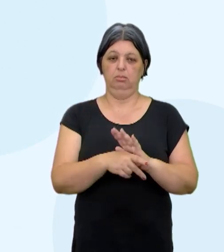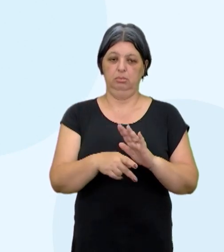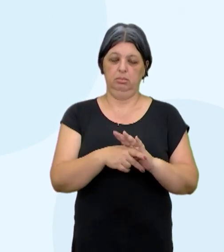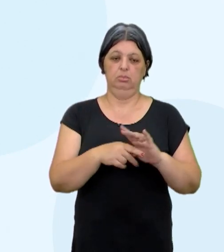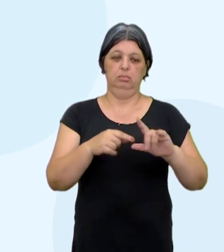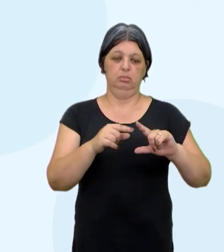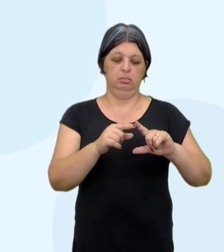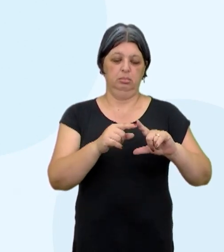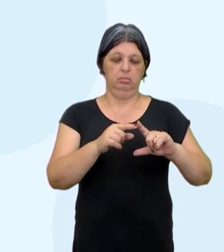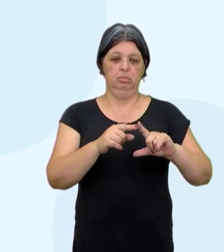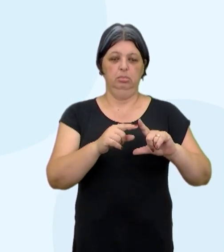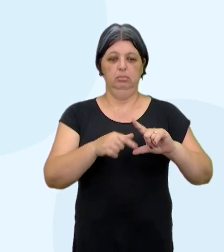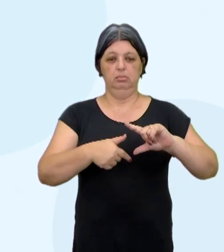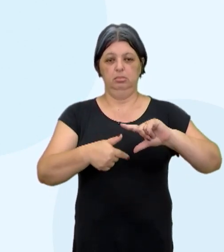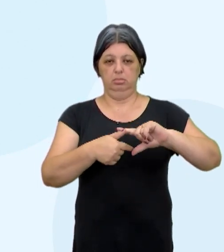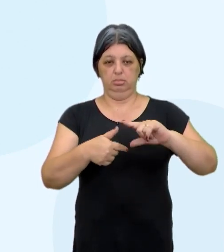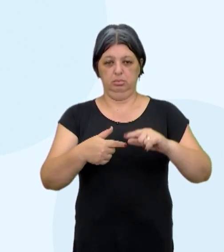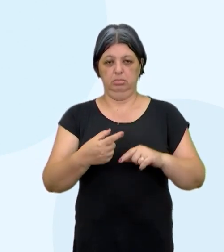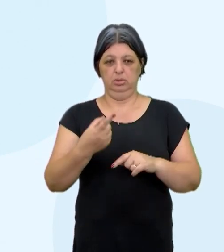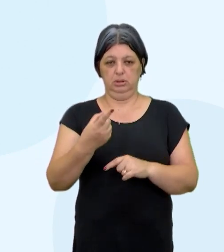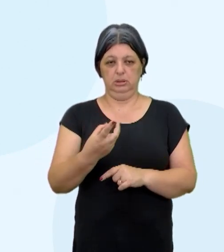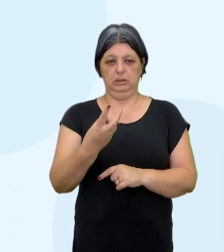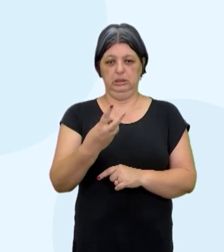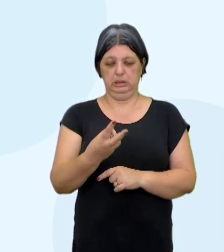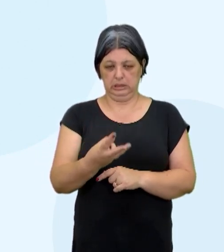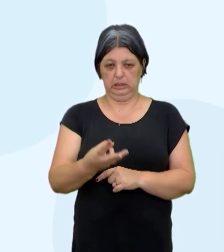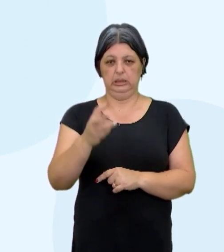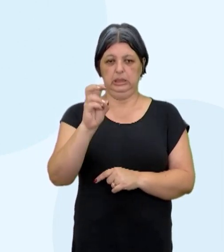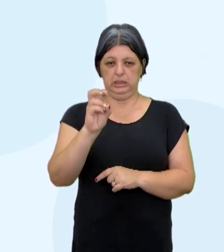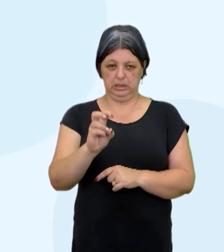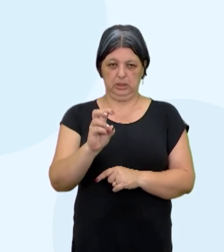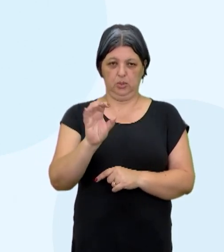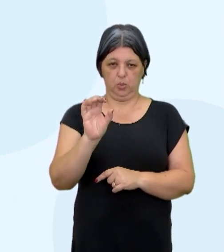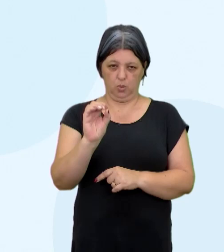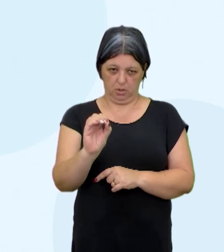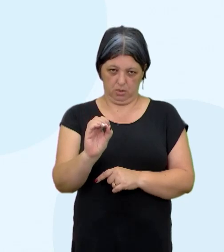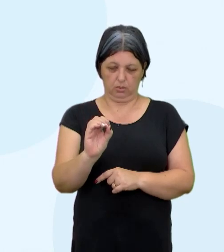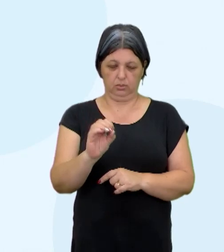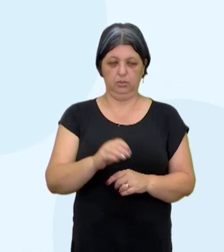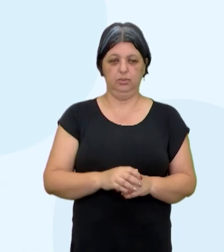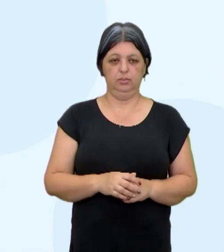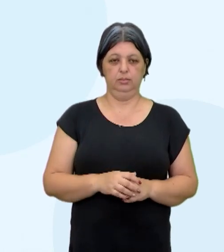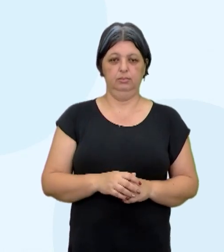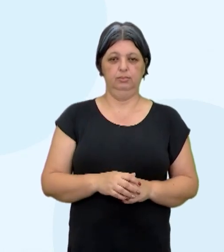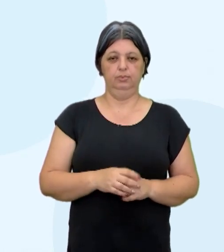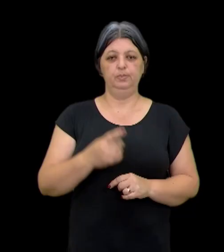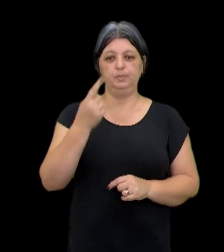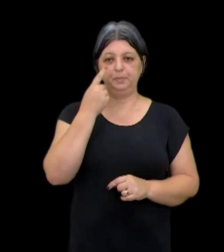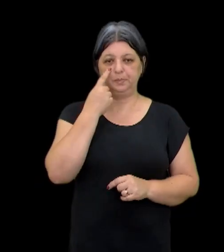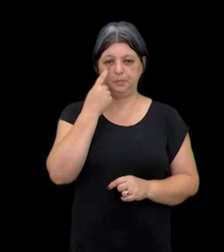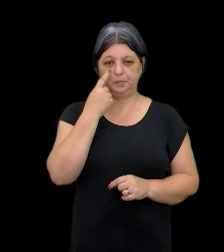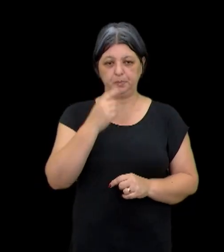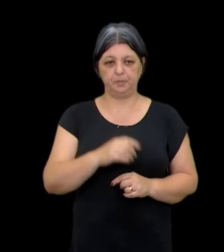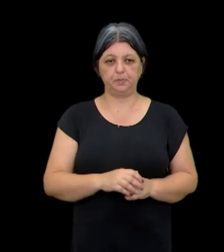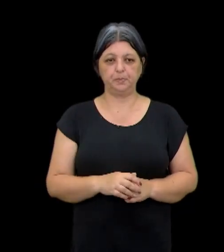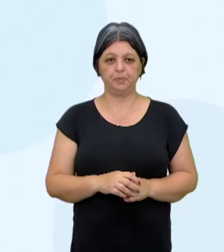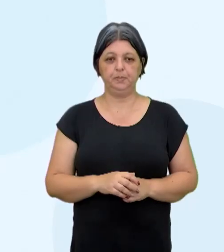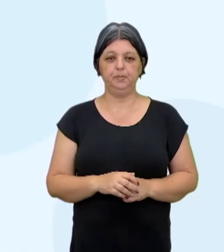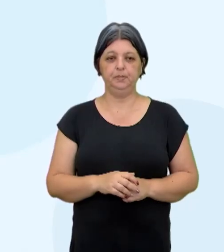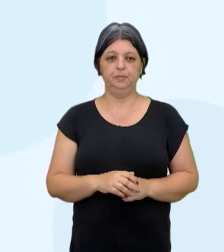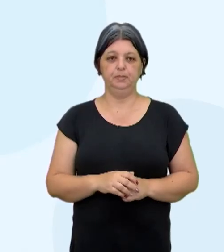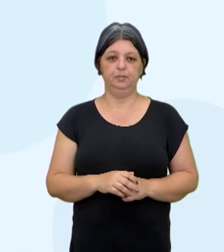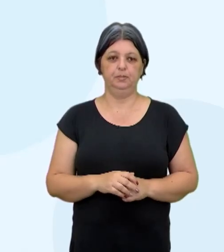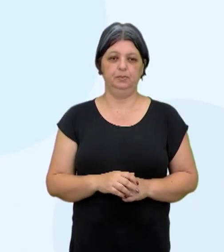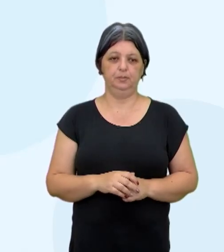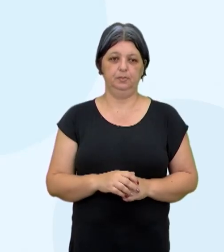gente tem um ângulo aí de 135 graus, todos os ângulos internos. Então, vou até apagar um pouquinho aqui, deixa só. Opa, mudei